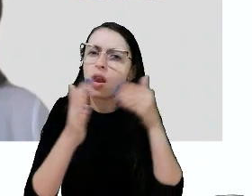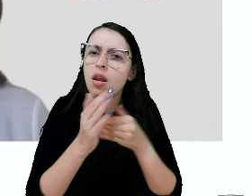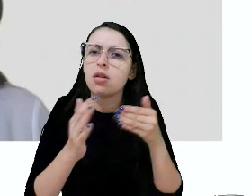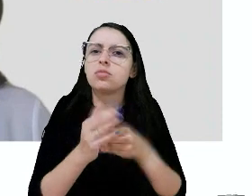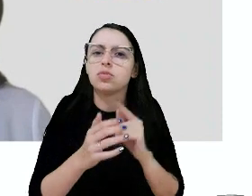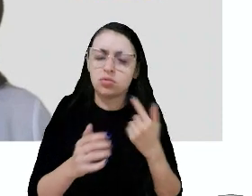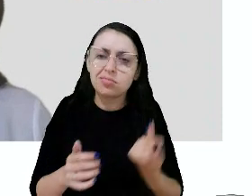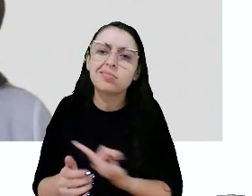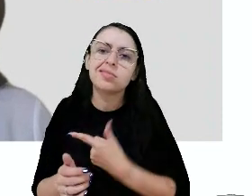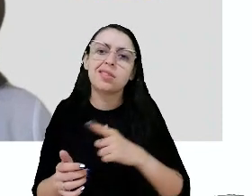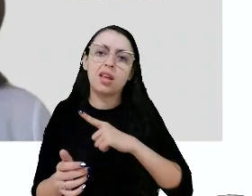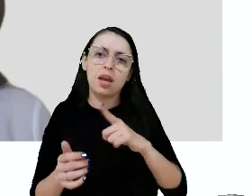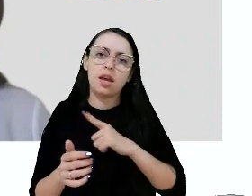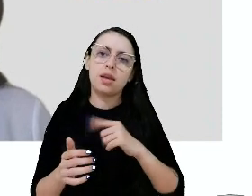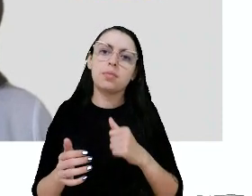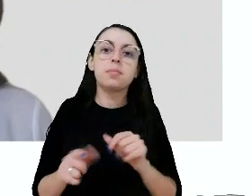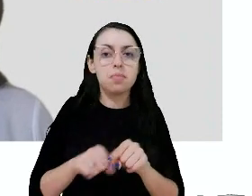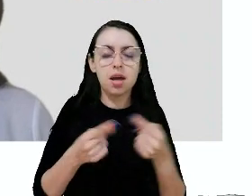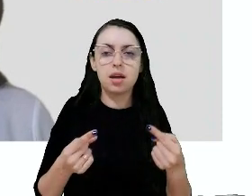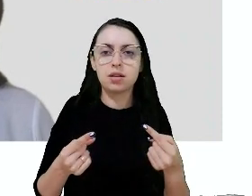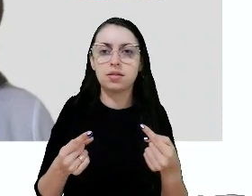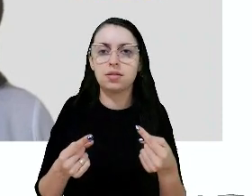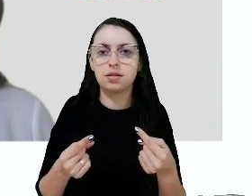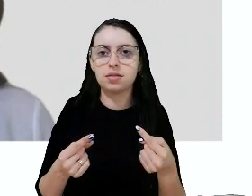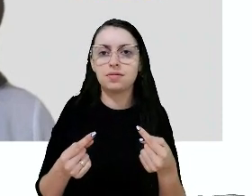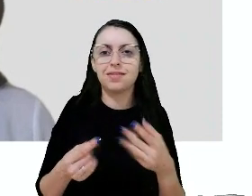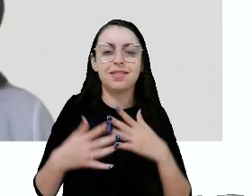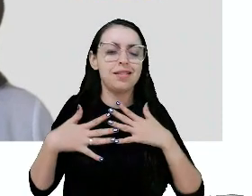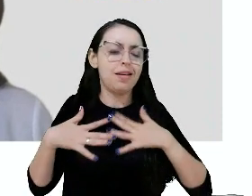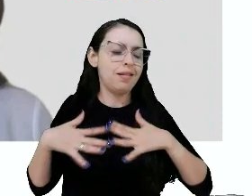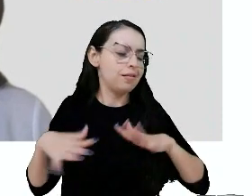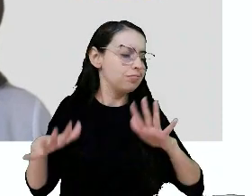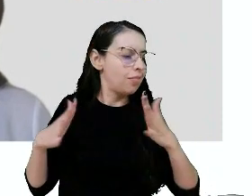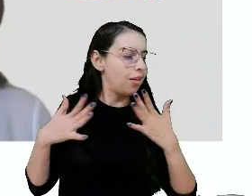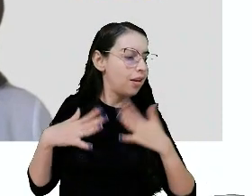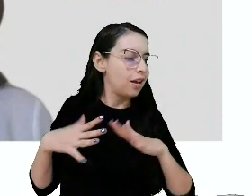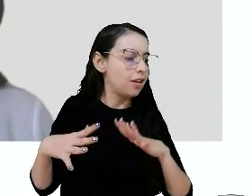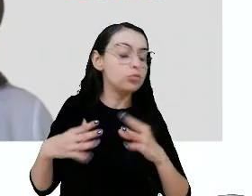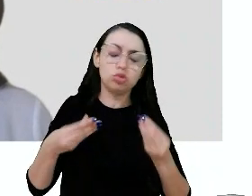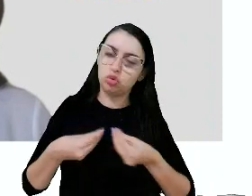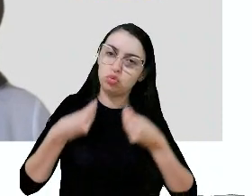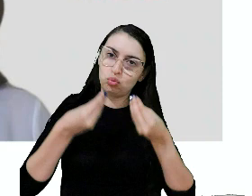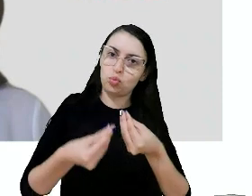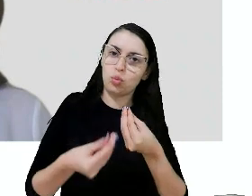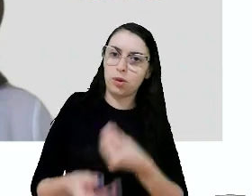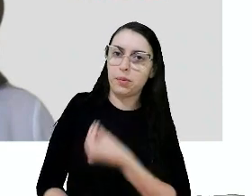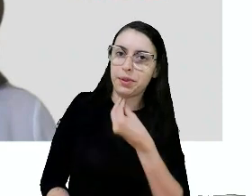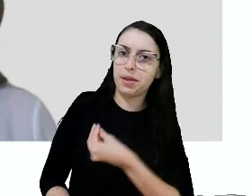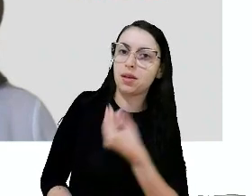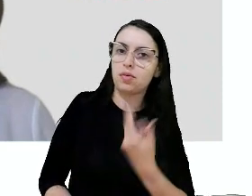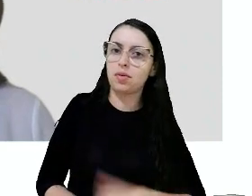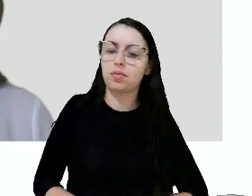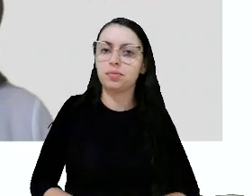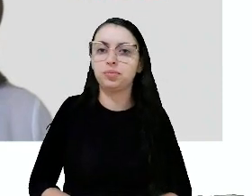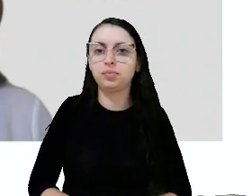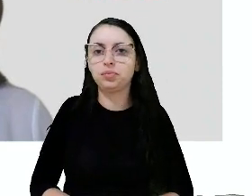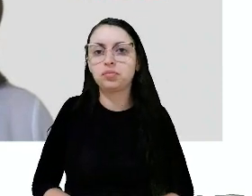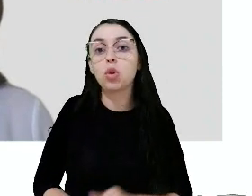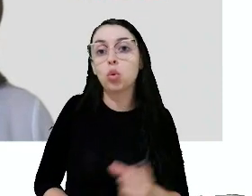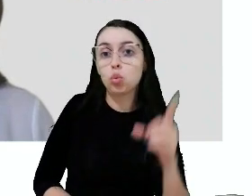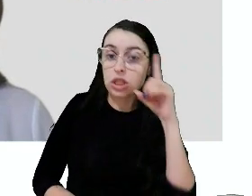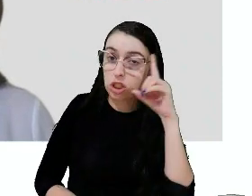limites, porque a gente os tem, mas eu estou absolutamente à vontade, assim, disponível, não é? De